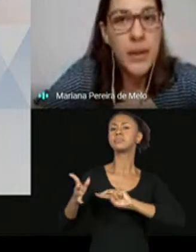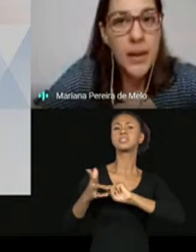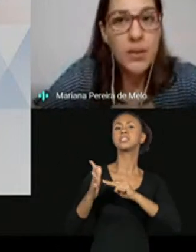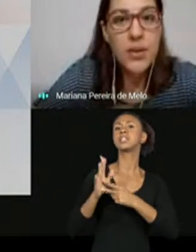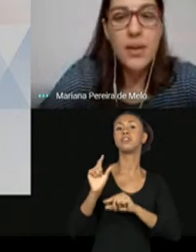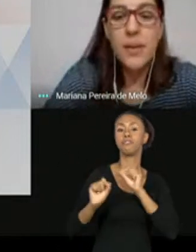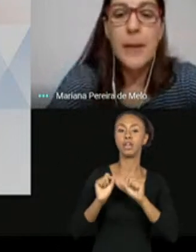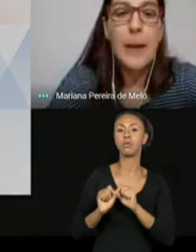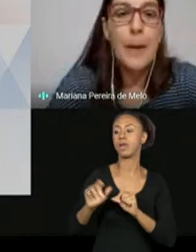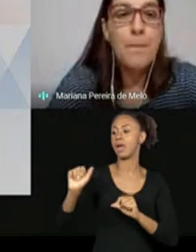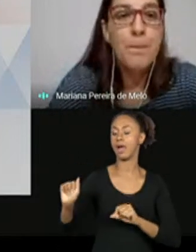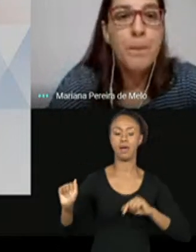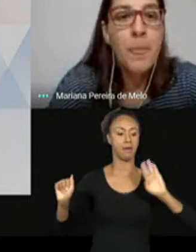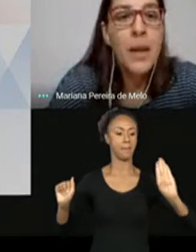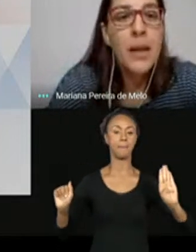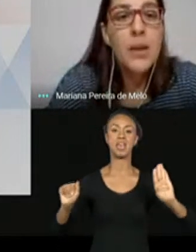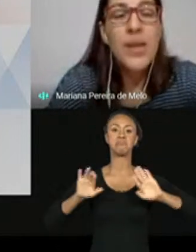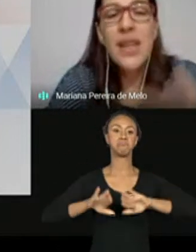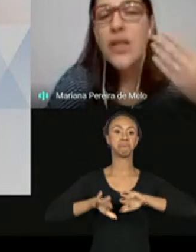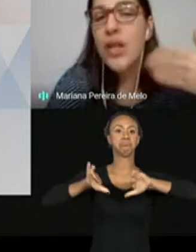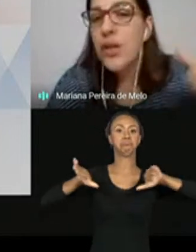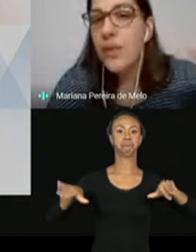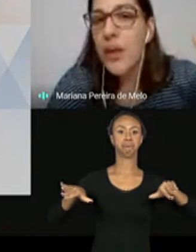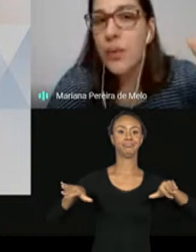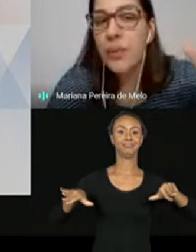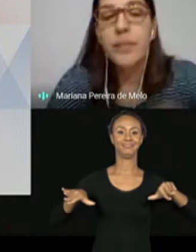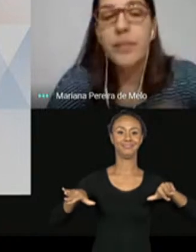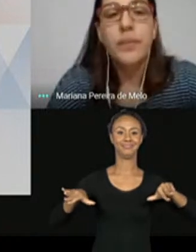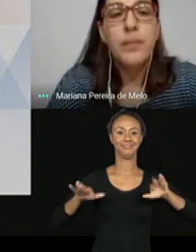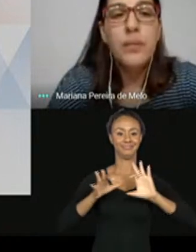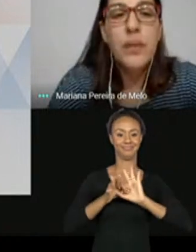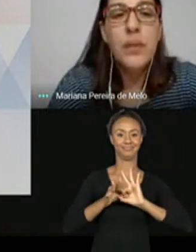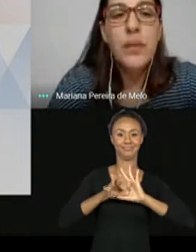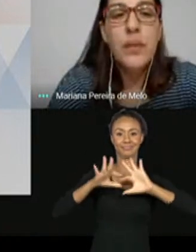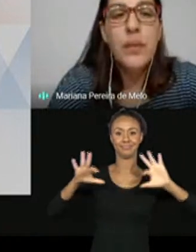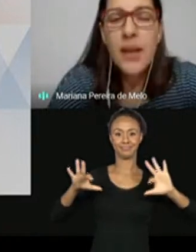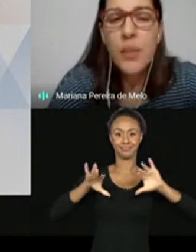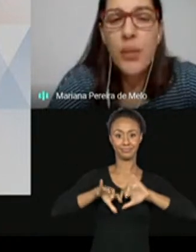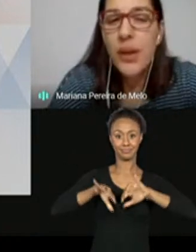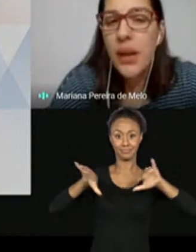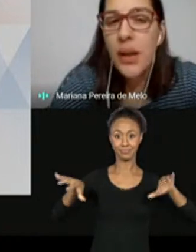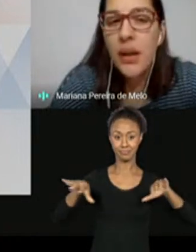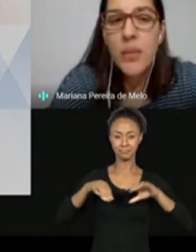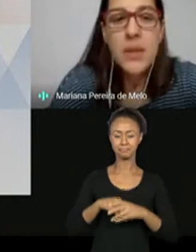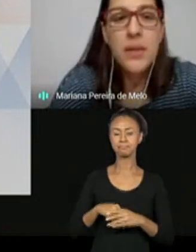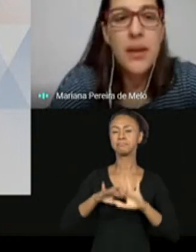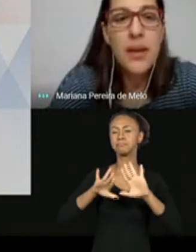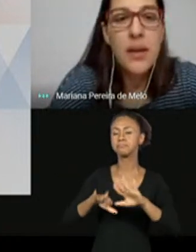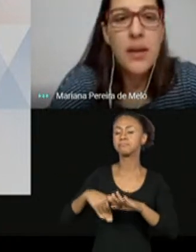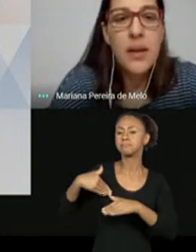são independentes, tá? Então, o que a gente viu aí